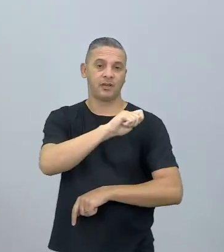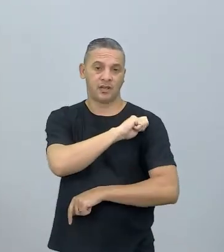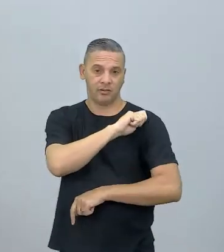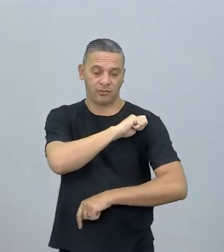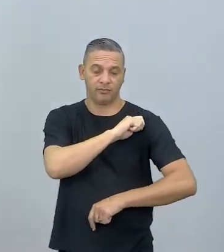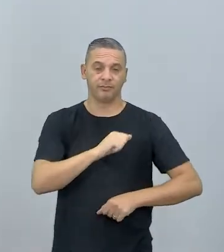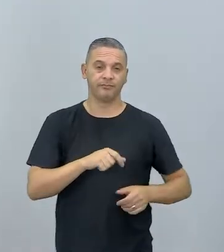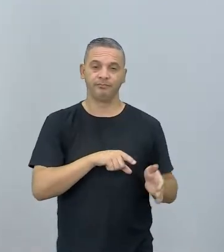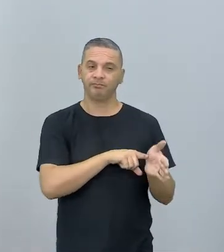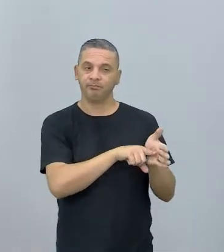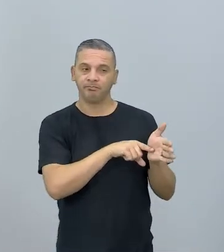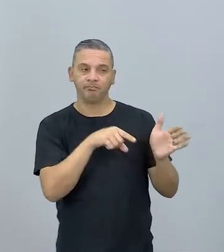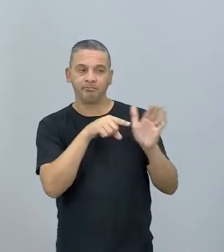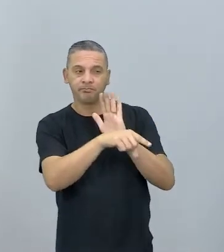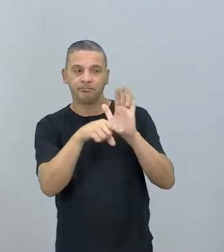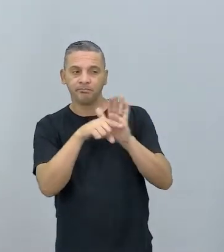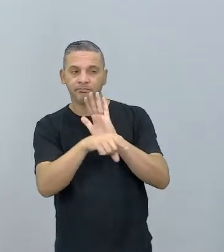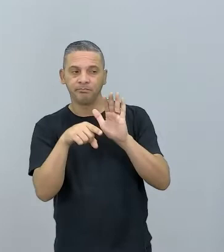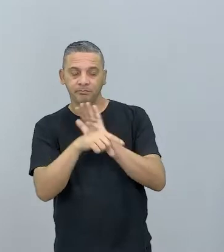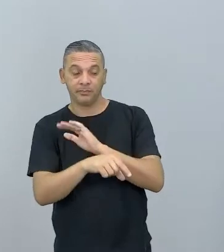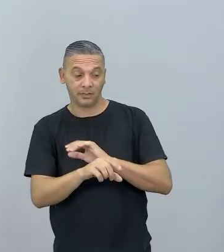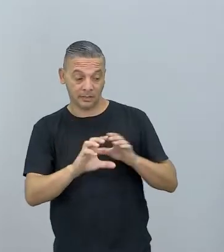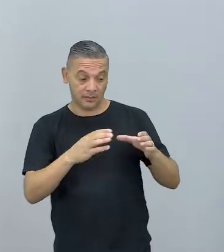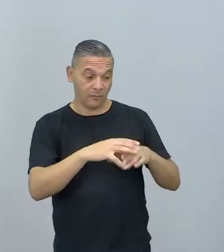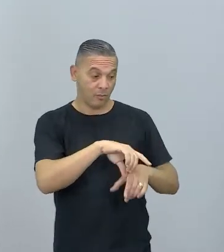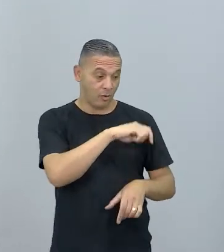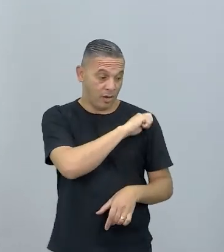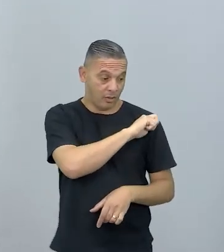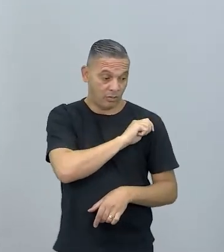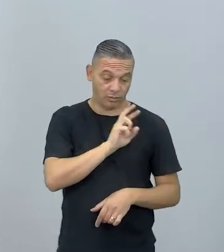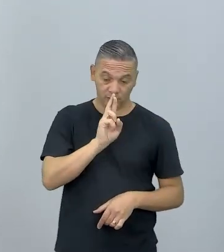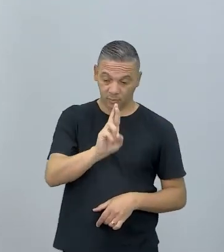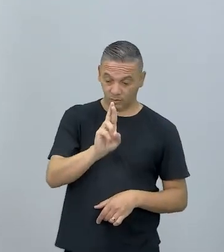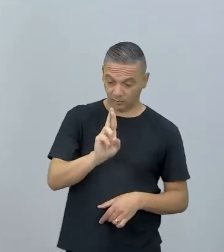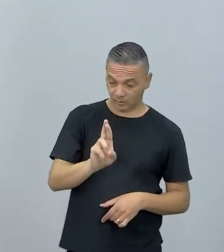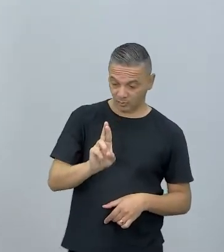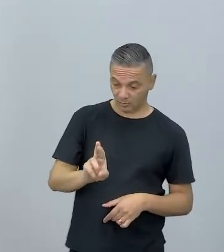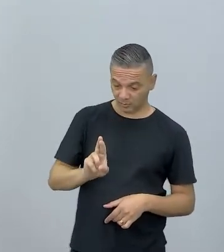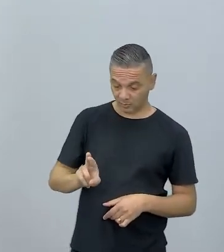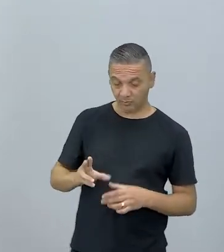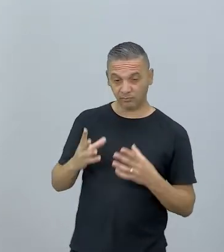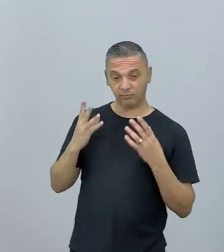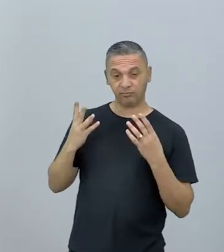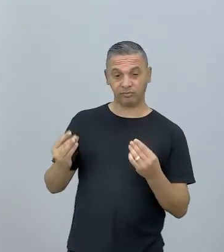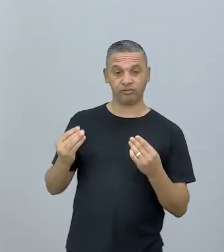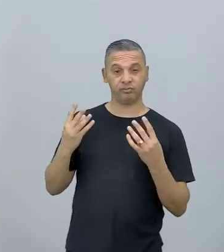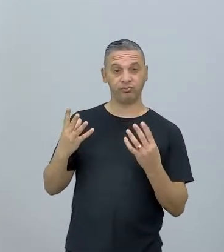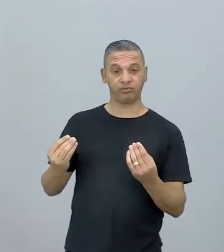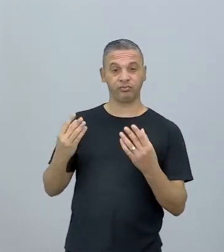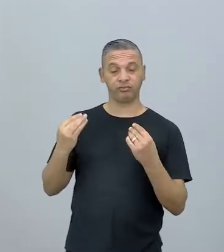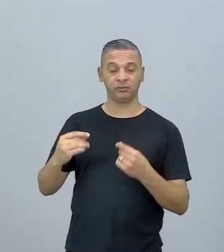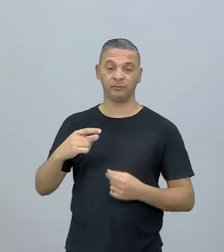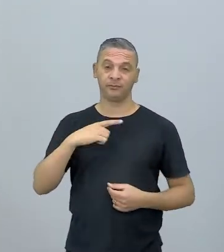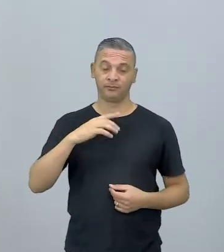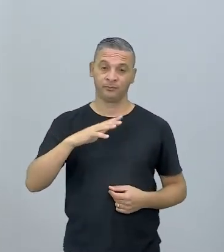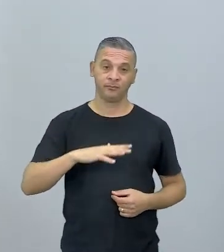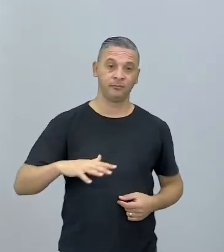universidade. E esses vários estudantes, né, que são centenas, né, eram centenas de